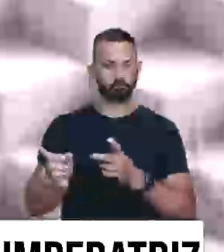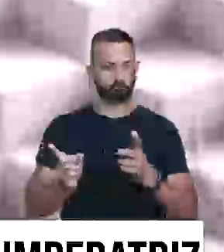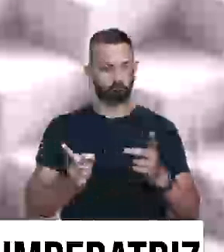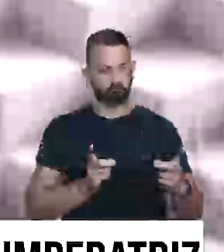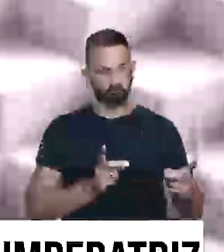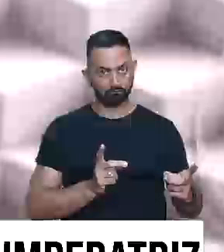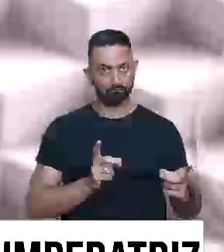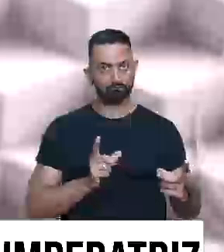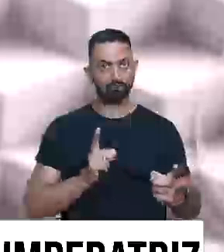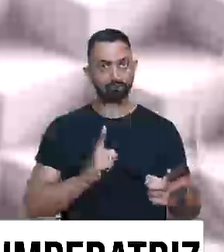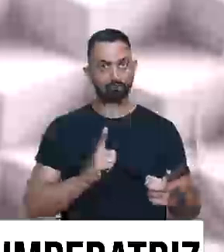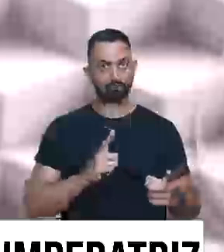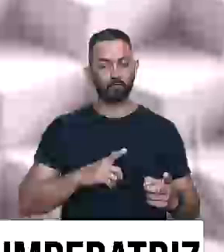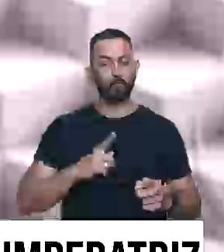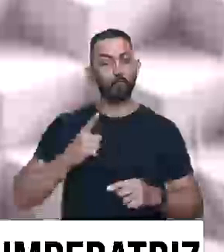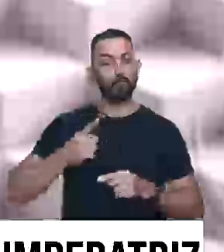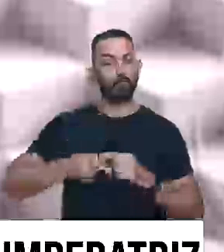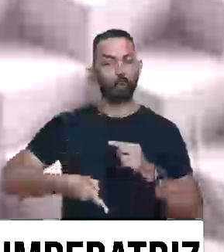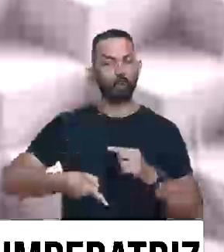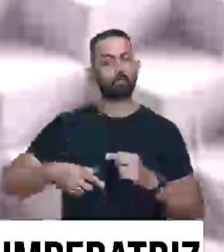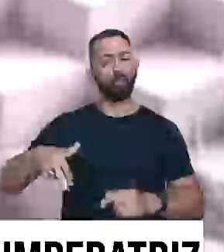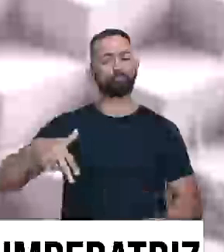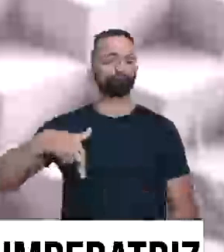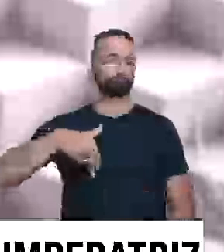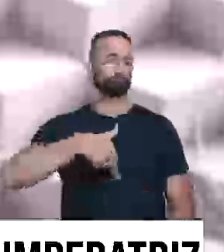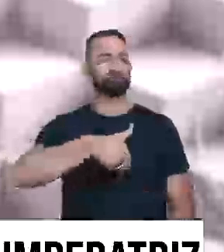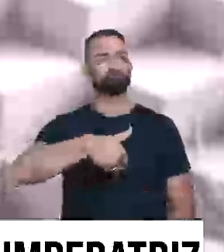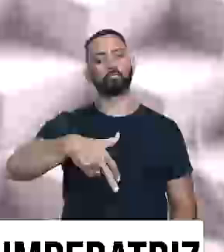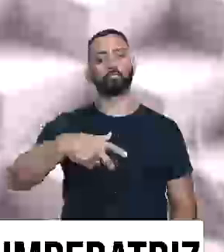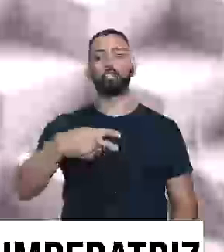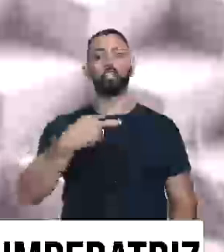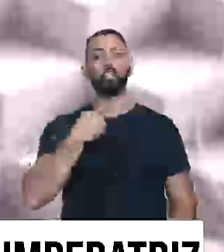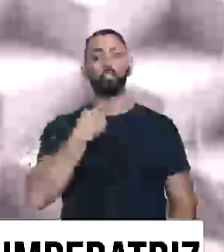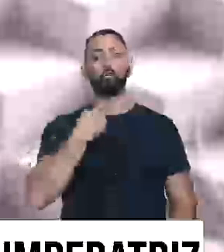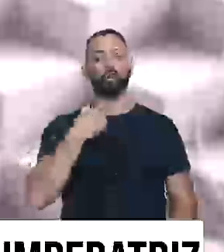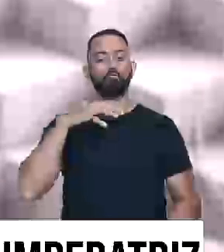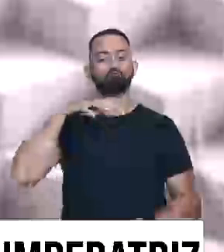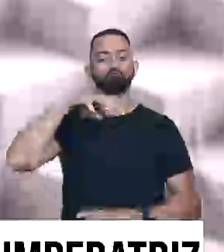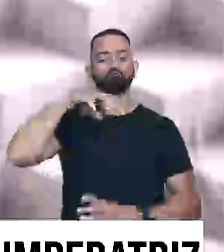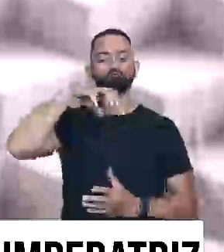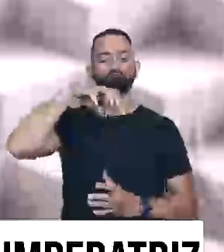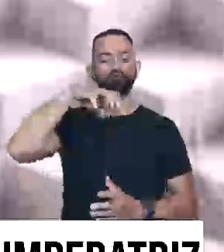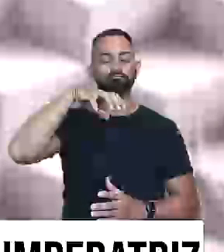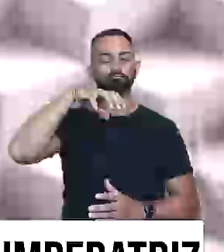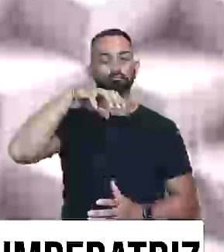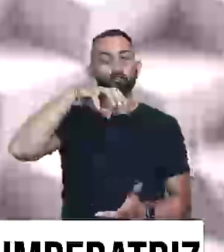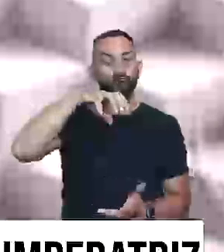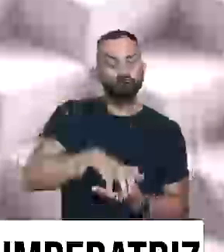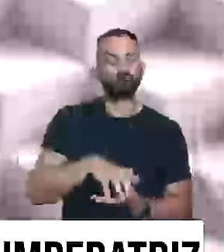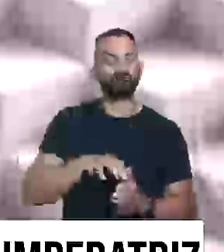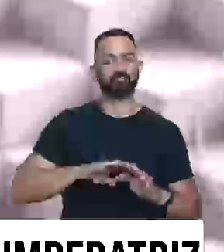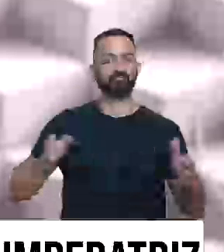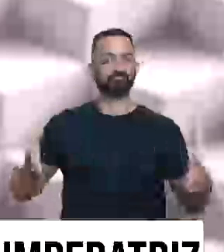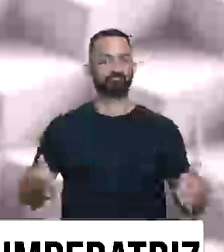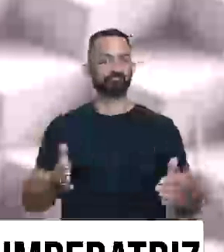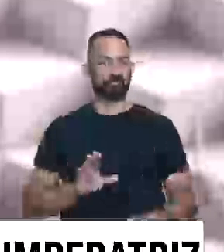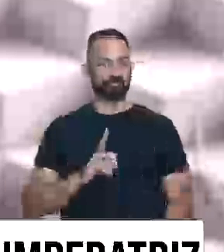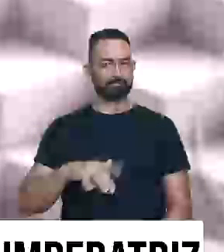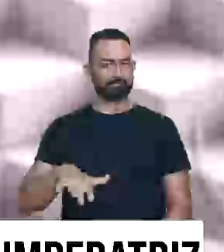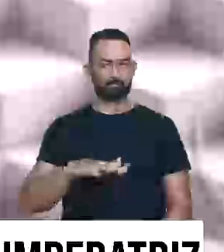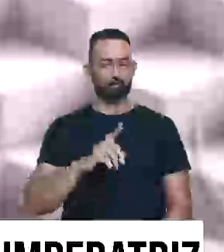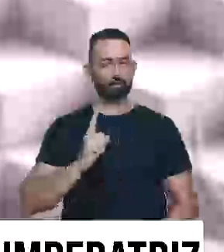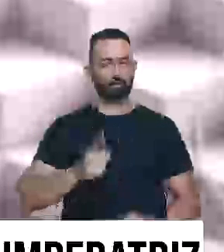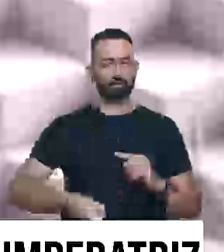os vendedores passarem pelo local não é proibido. Eles podem passar por lá, o que eles não podem é ficar com as bancas fixas lá